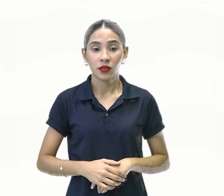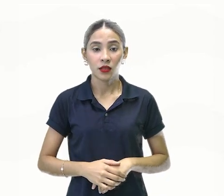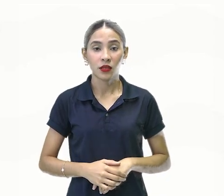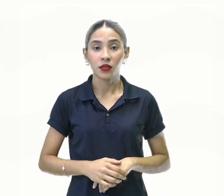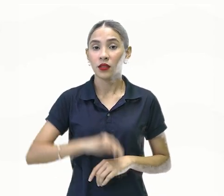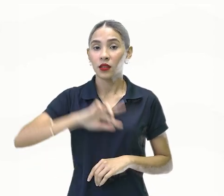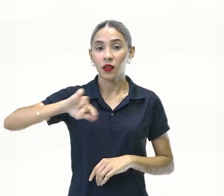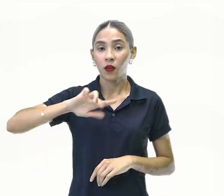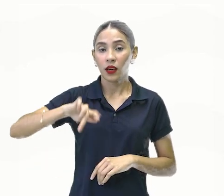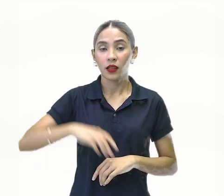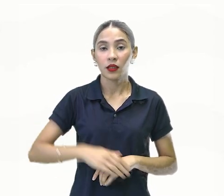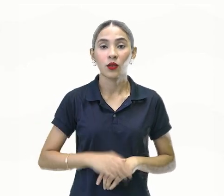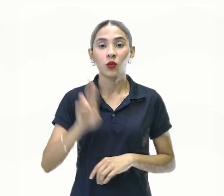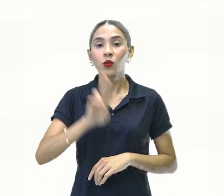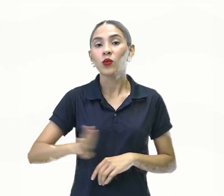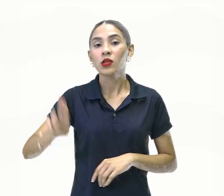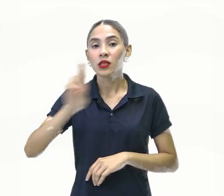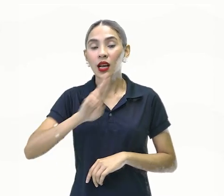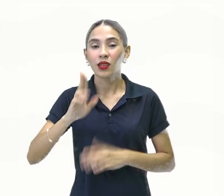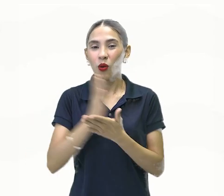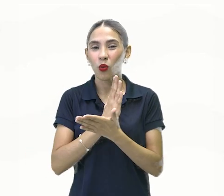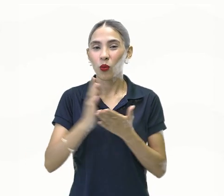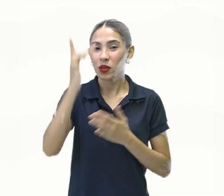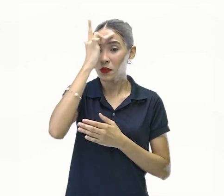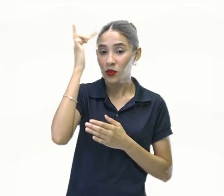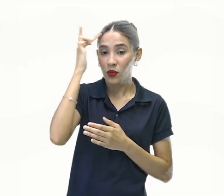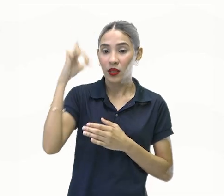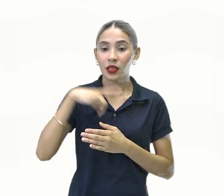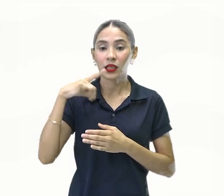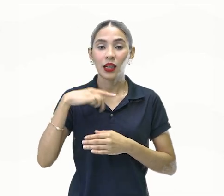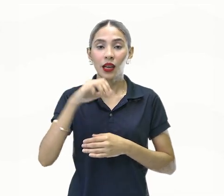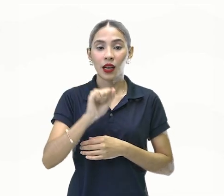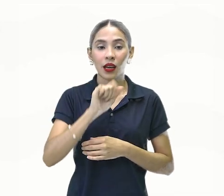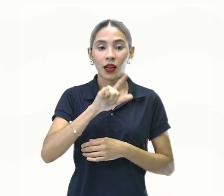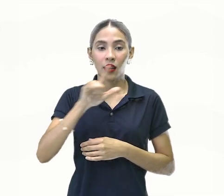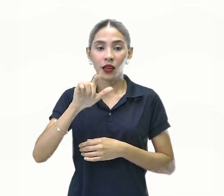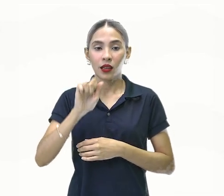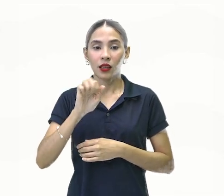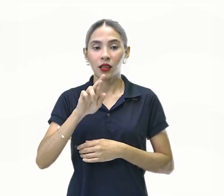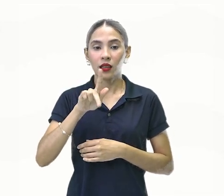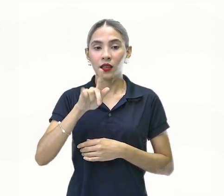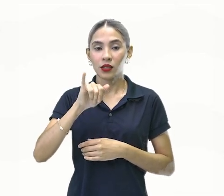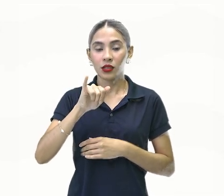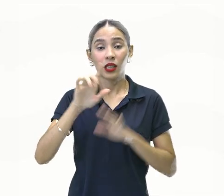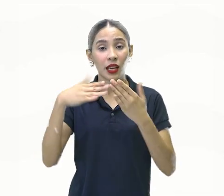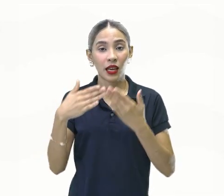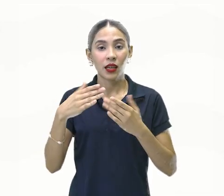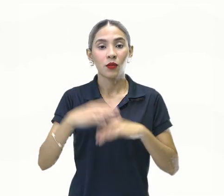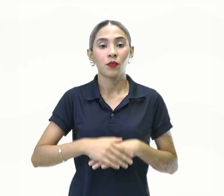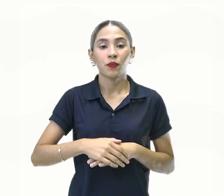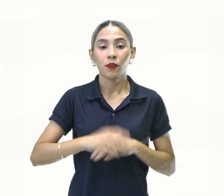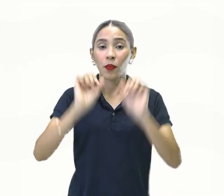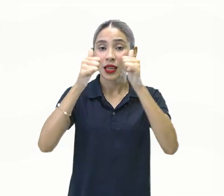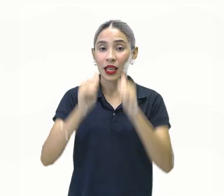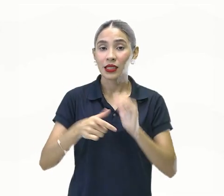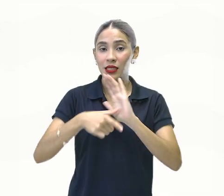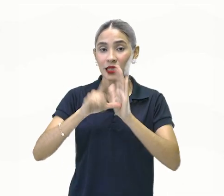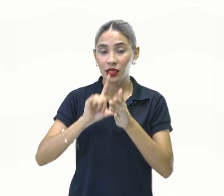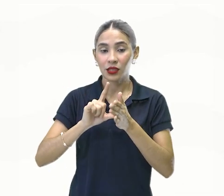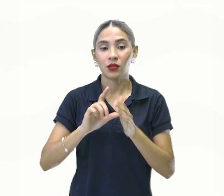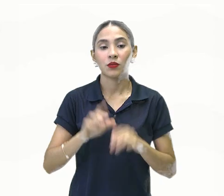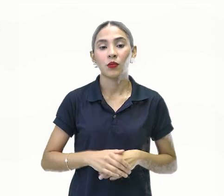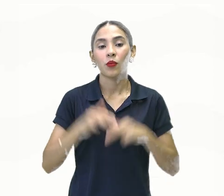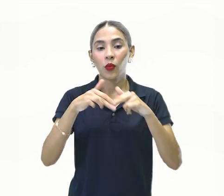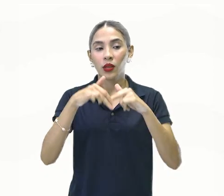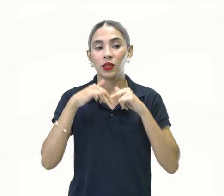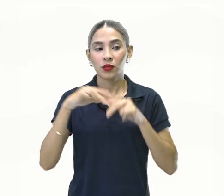Eles não são utilizados para algumas pessoas que têm determinados tipos de alergia, tá? Já é uma conclusão, né, que se tem. Então, por